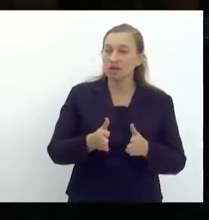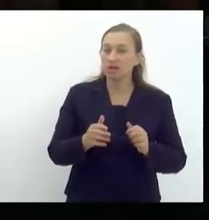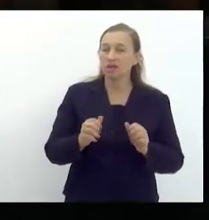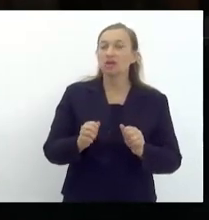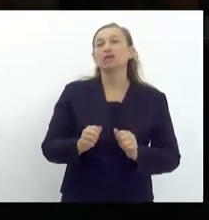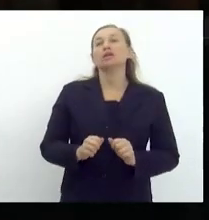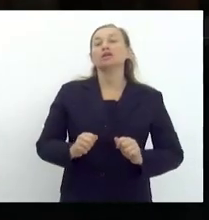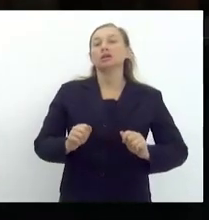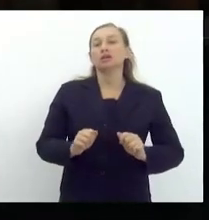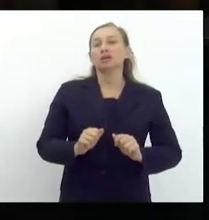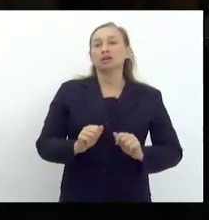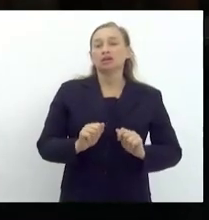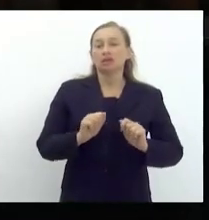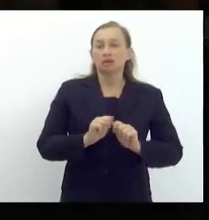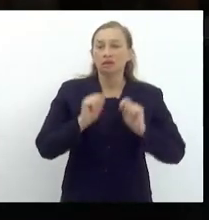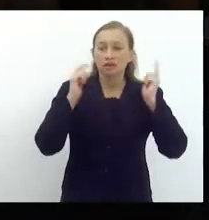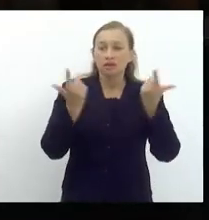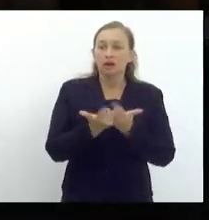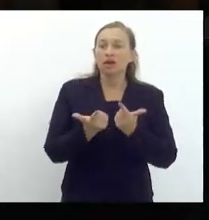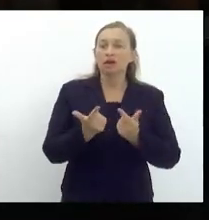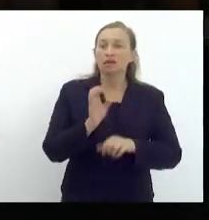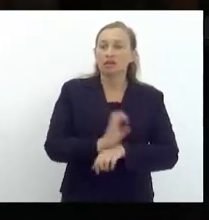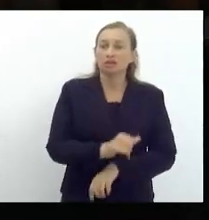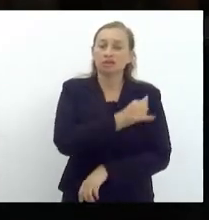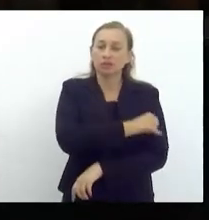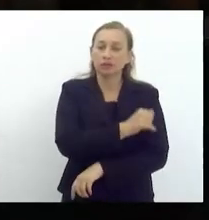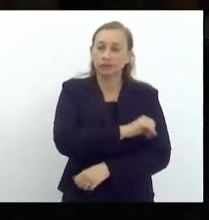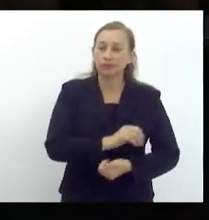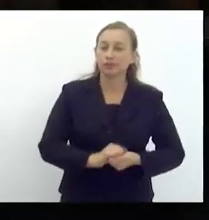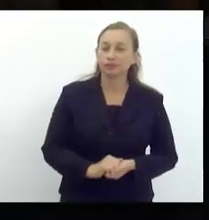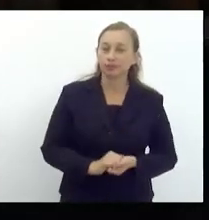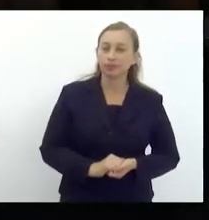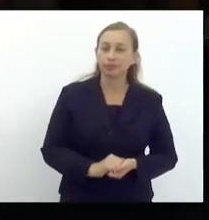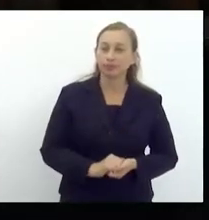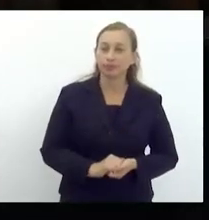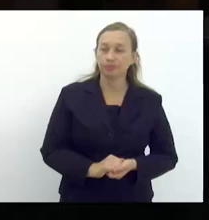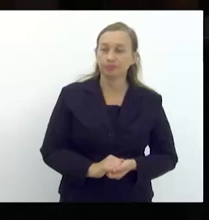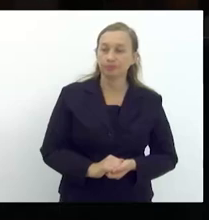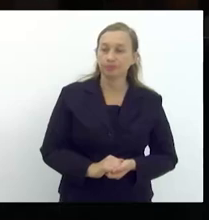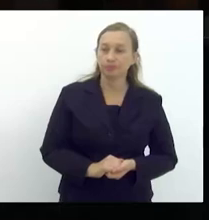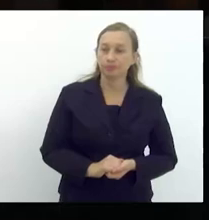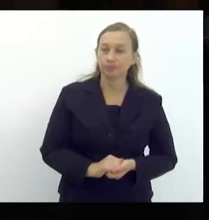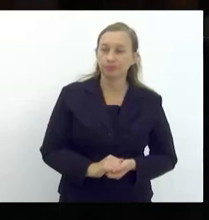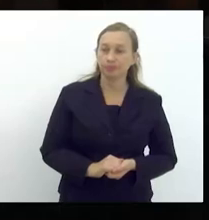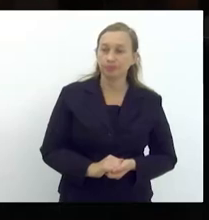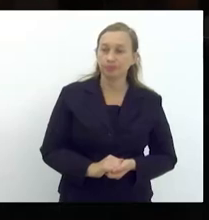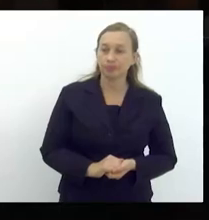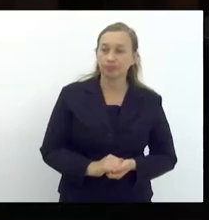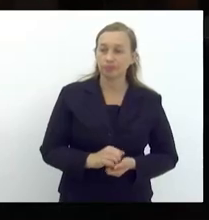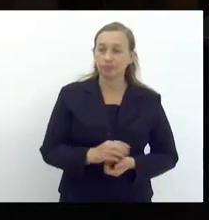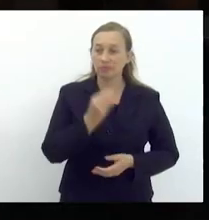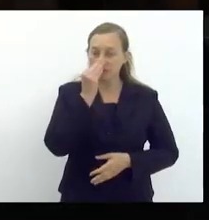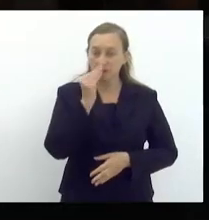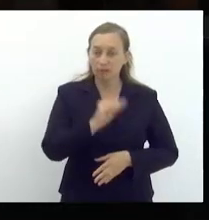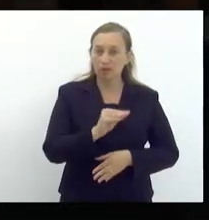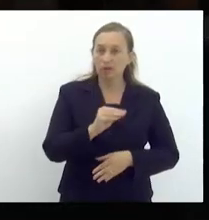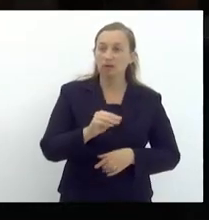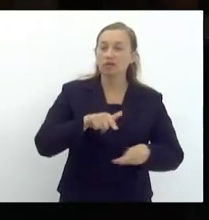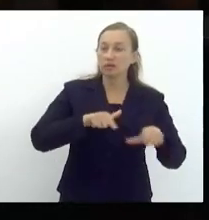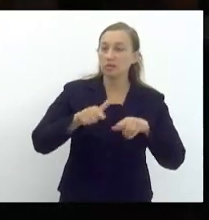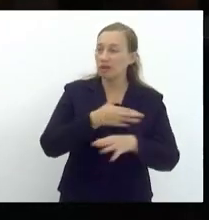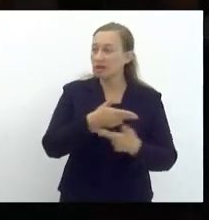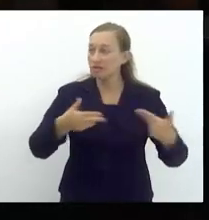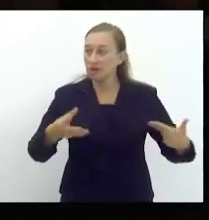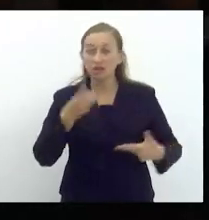dos trabalhos da Assembleia Legislativa do Estado do Rio de Janeiro inclusive despig no trabalho de deputados e